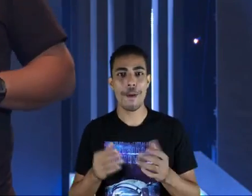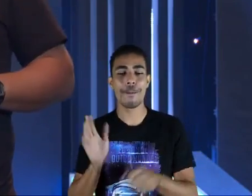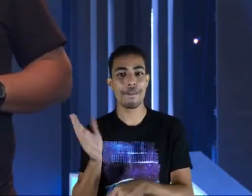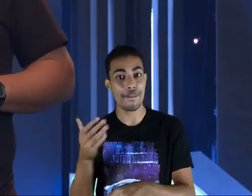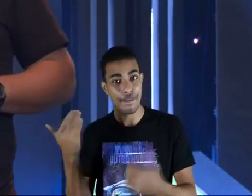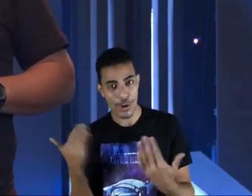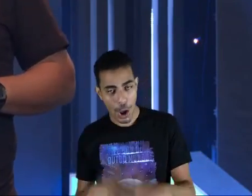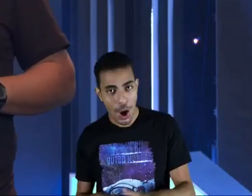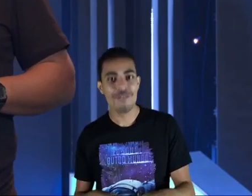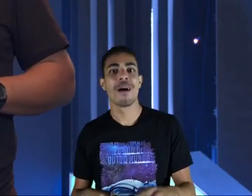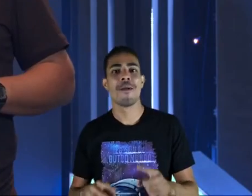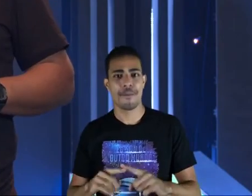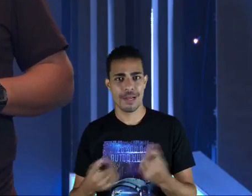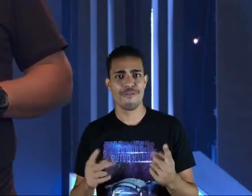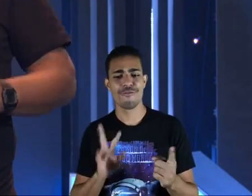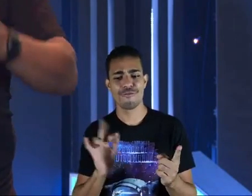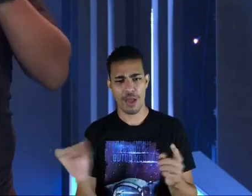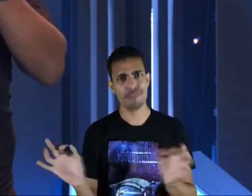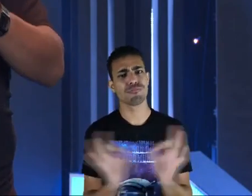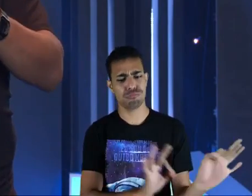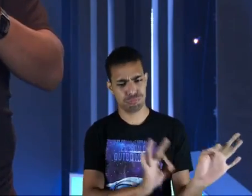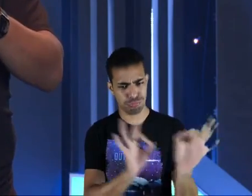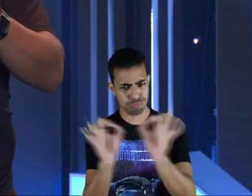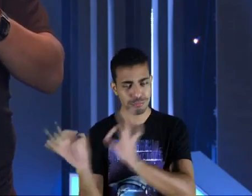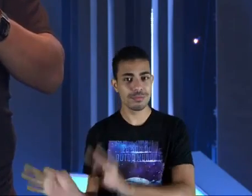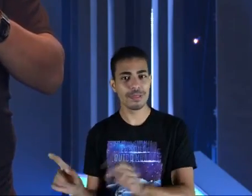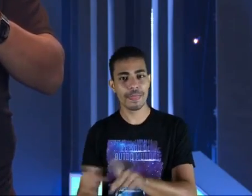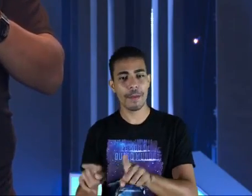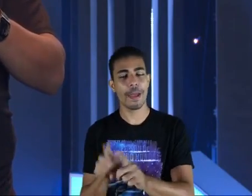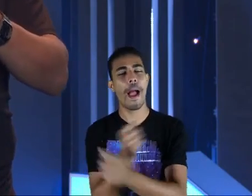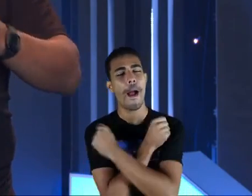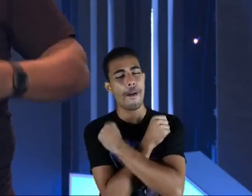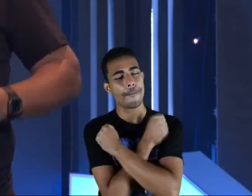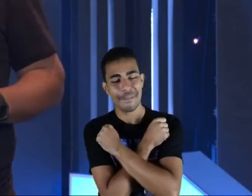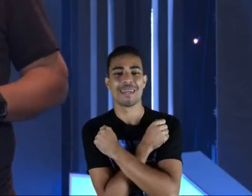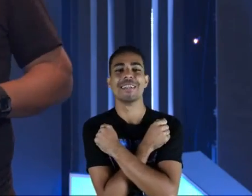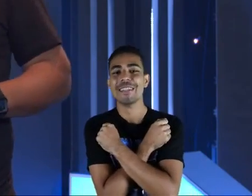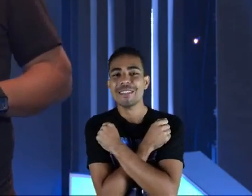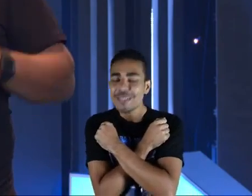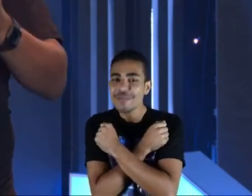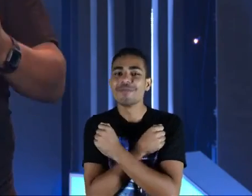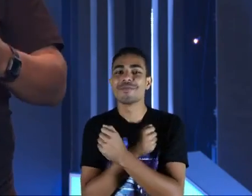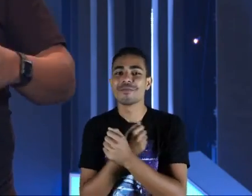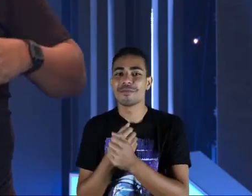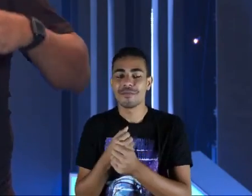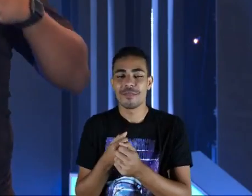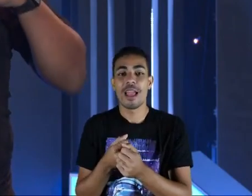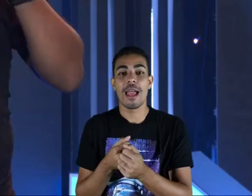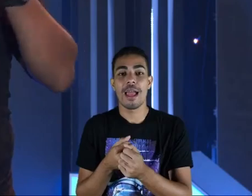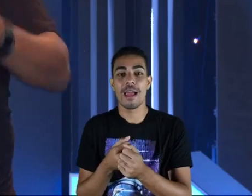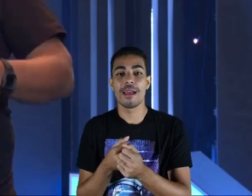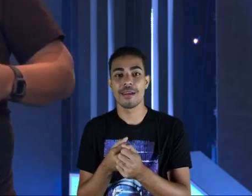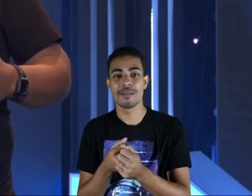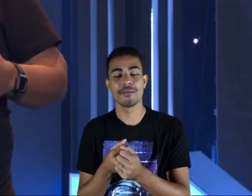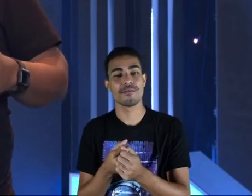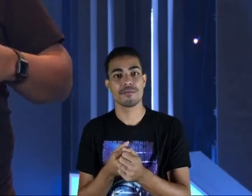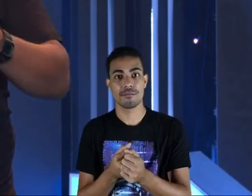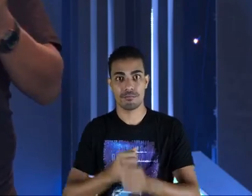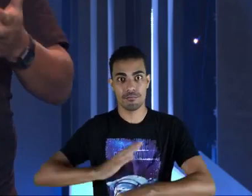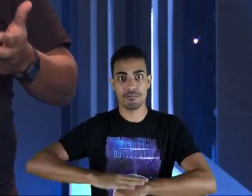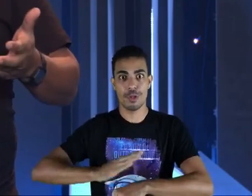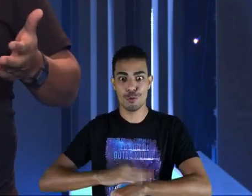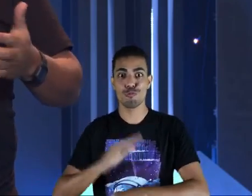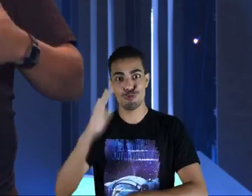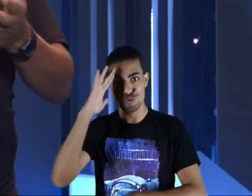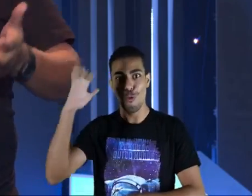mundo assistindo aí o congresso de universitários. Um abraço carinhoso para cada um de vocês que estão aí realizando um sonho.